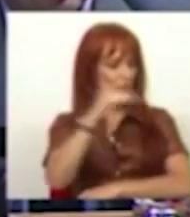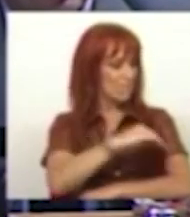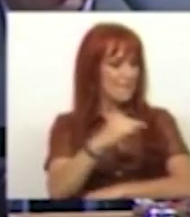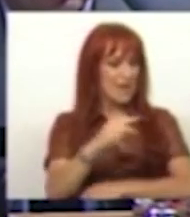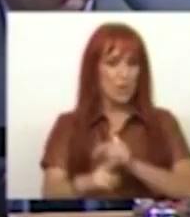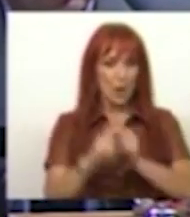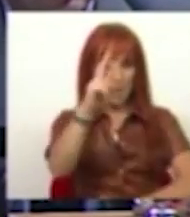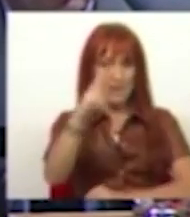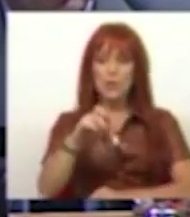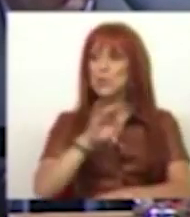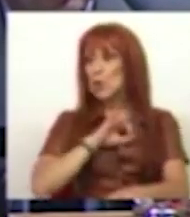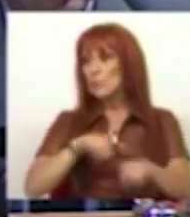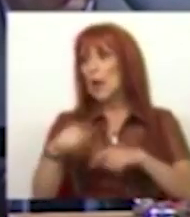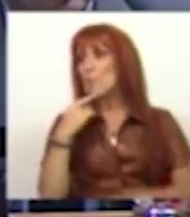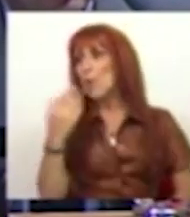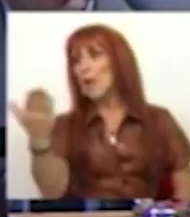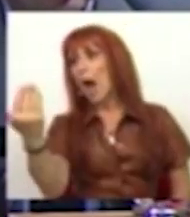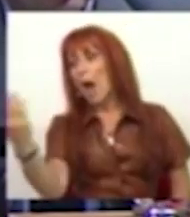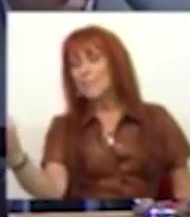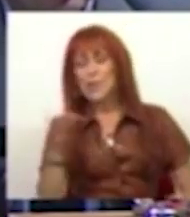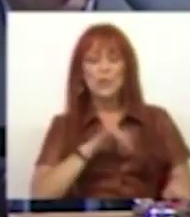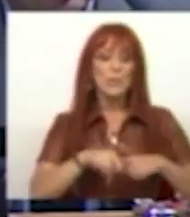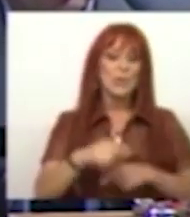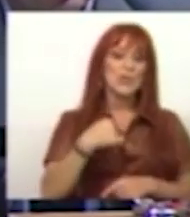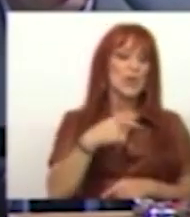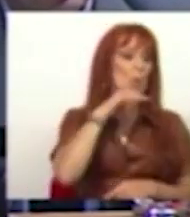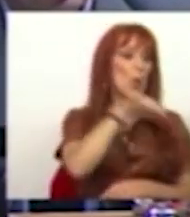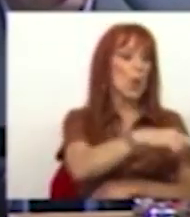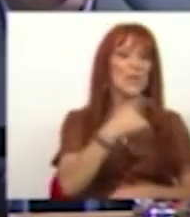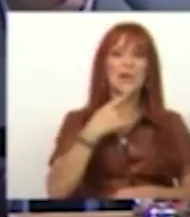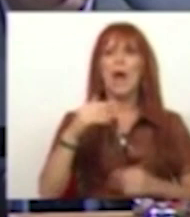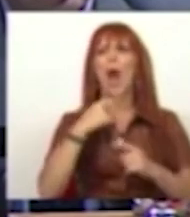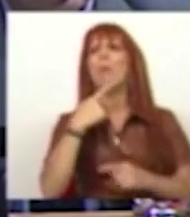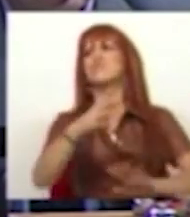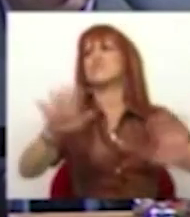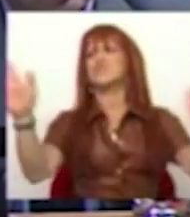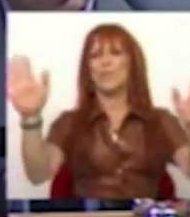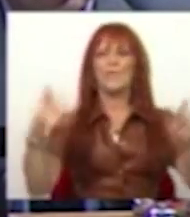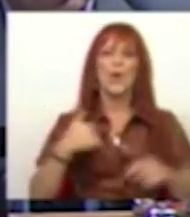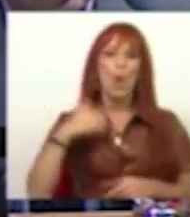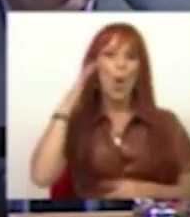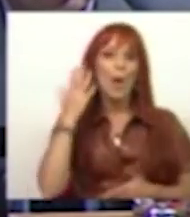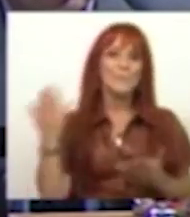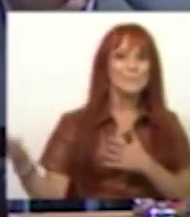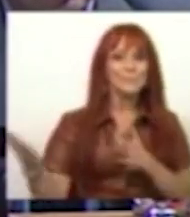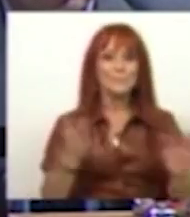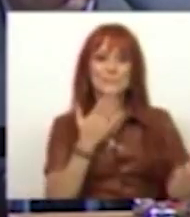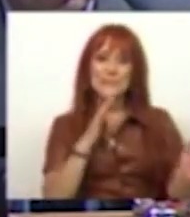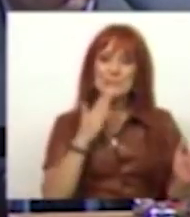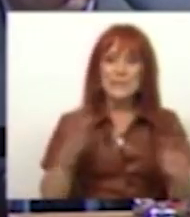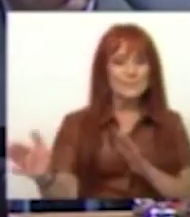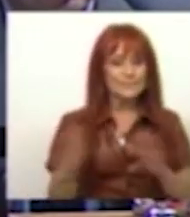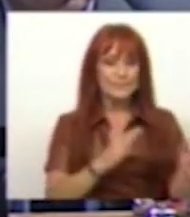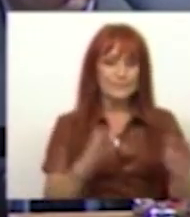mínimo. O Sr. Deputado poderá dizer que fica aquém, o Sr. Deputado Rui Rio dirá que é além, nós parece-nos que é aquele que é